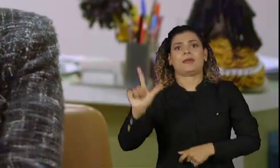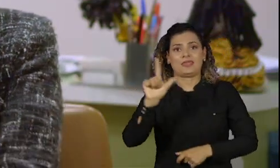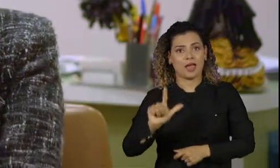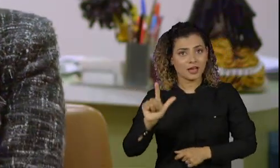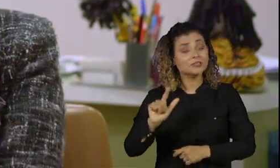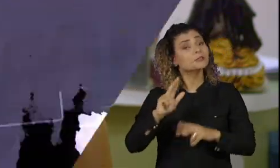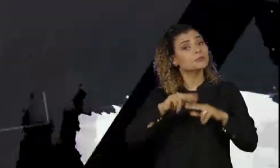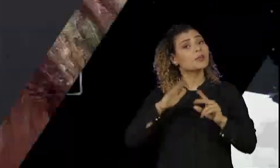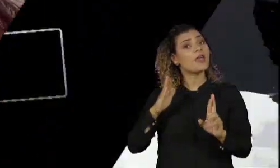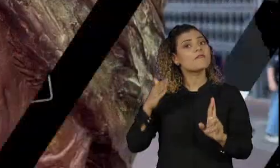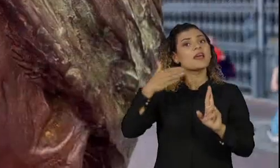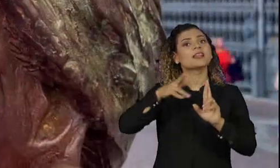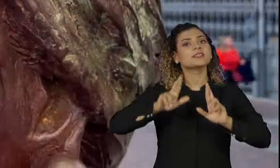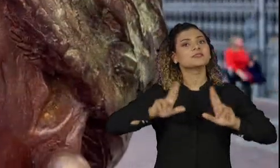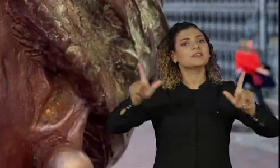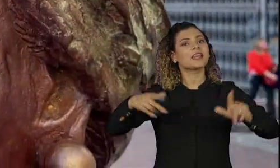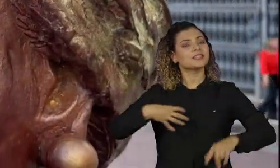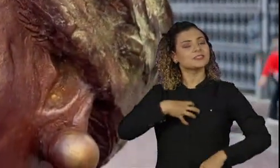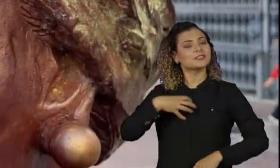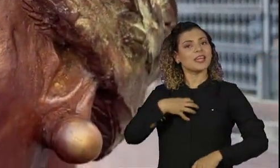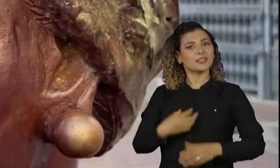outra referência.